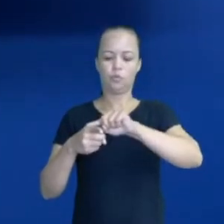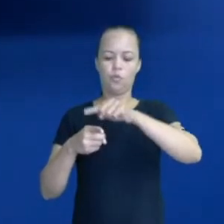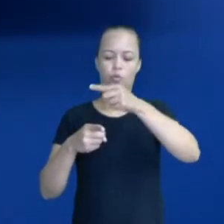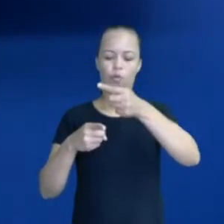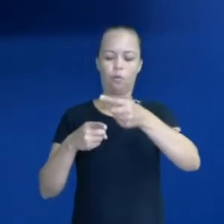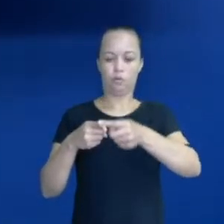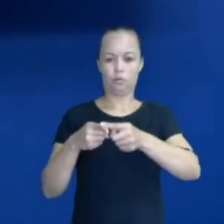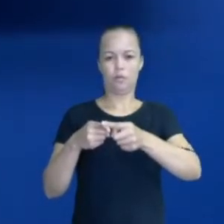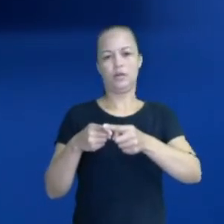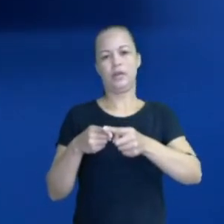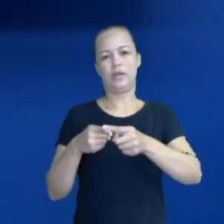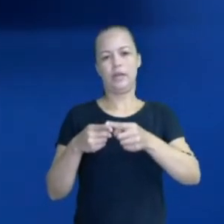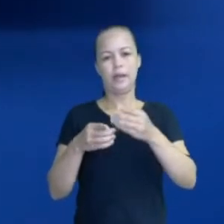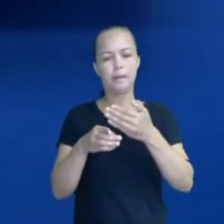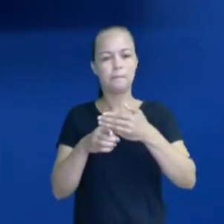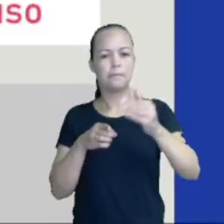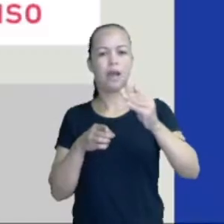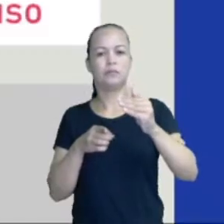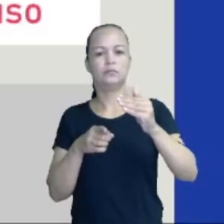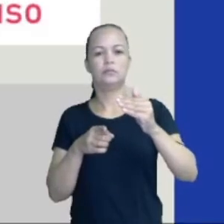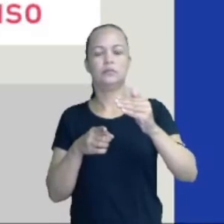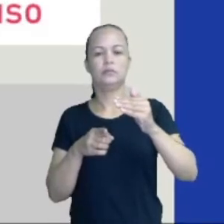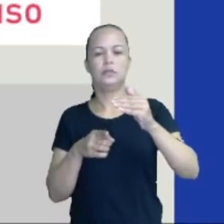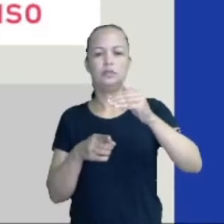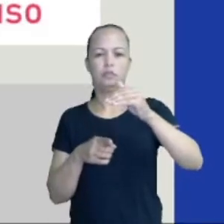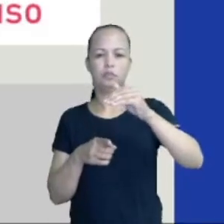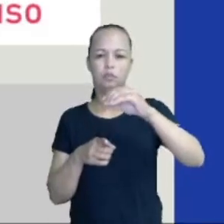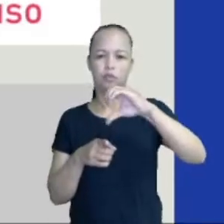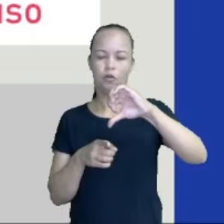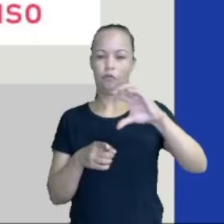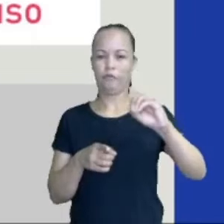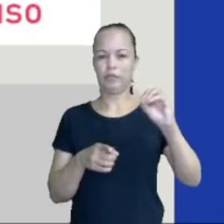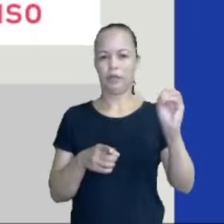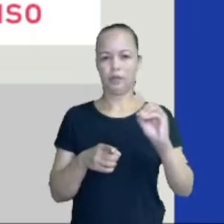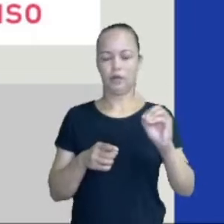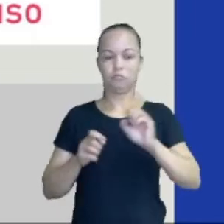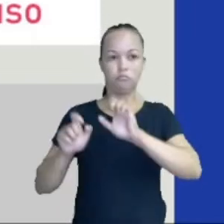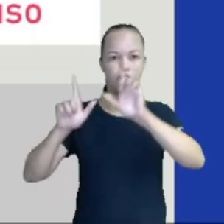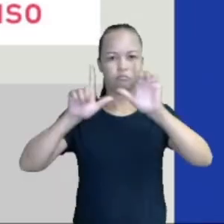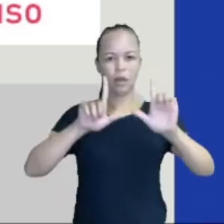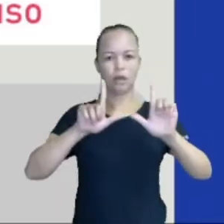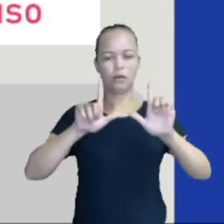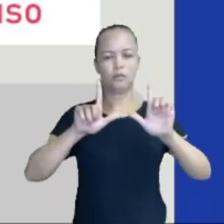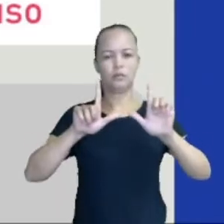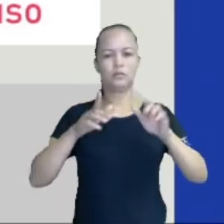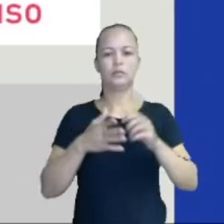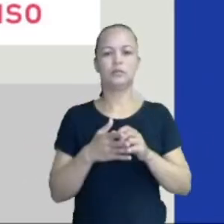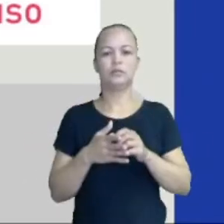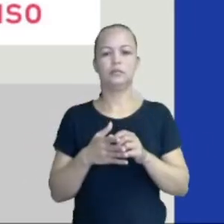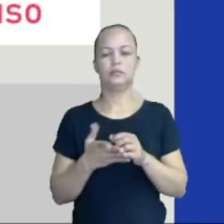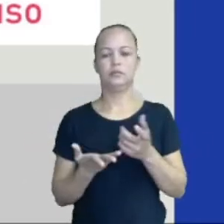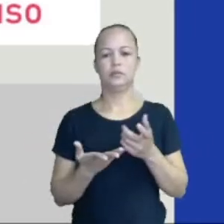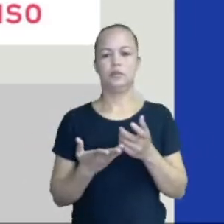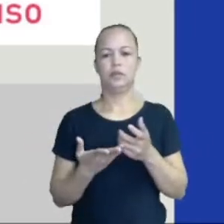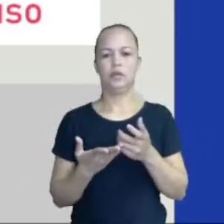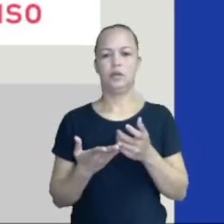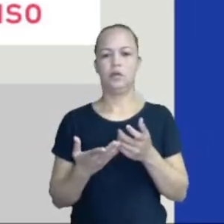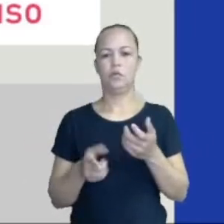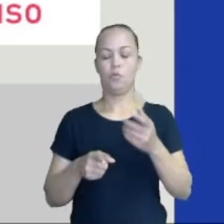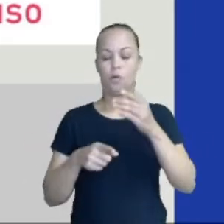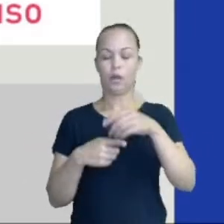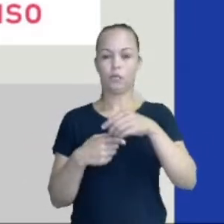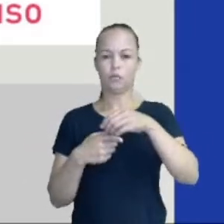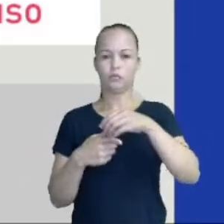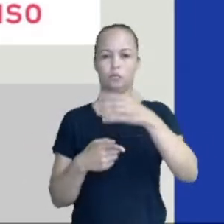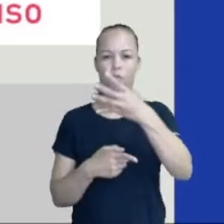O que é que ocorre? Presta aí atenção na tela. Deixa eu mostrar ela bem ampliada para vocês prestarem bem atenção. Então o agudo, 45